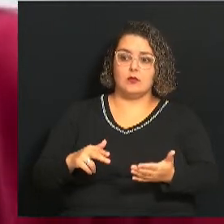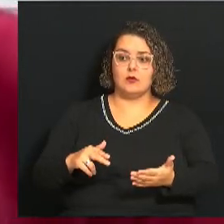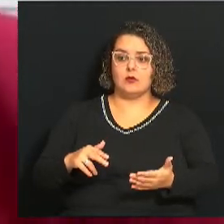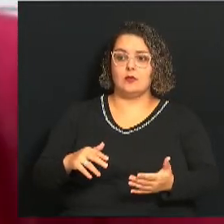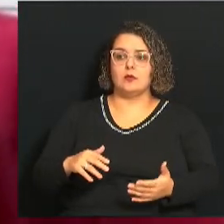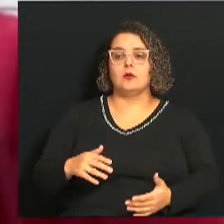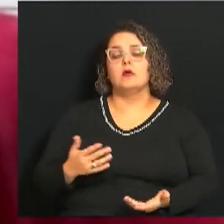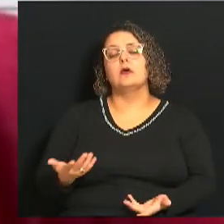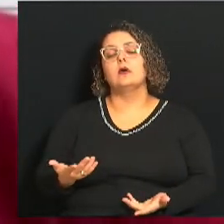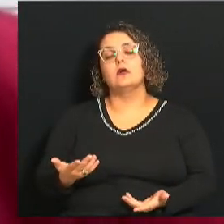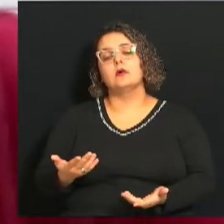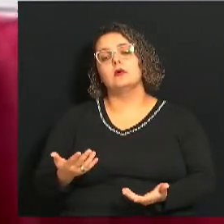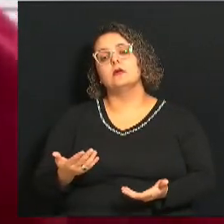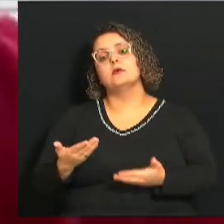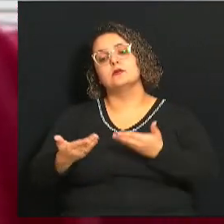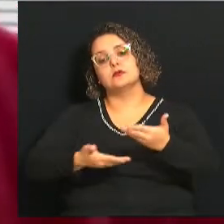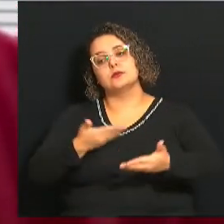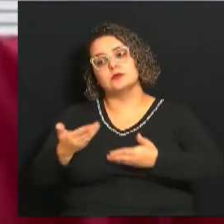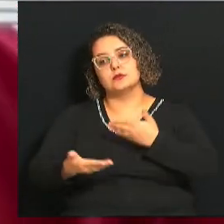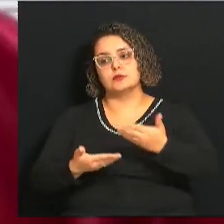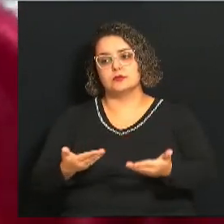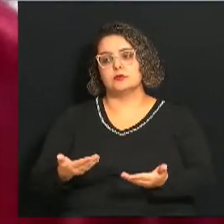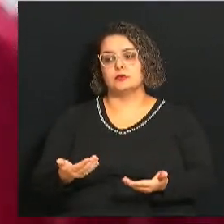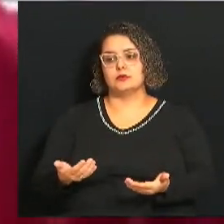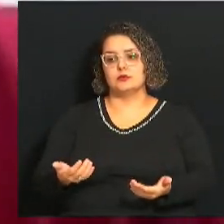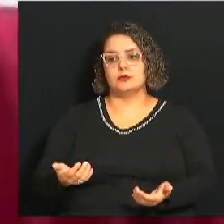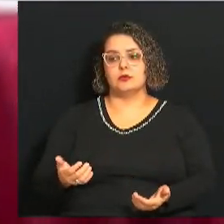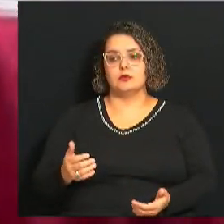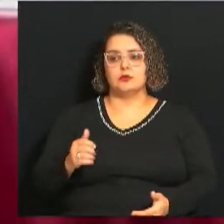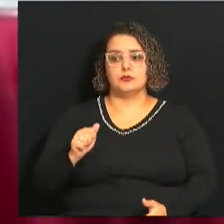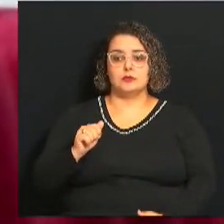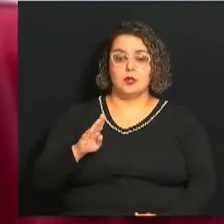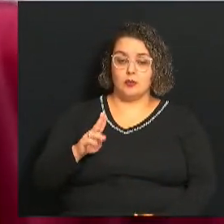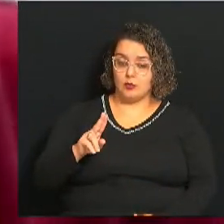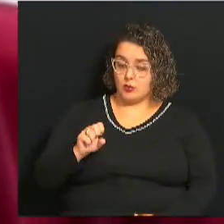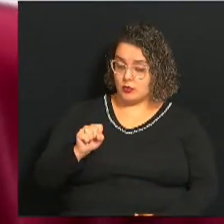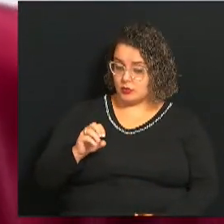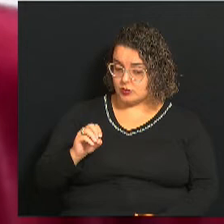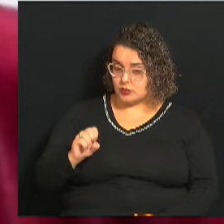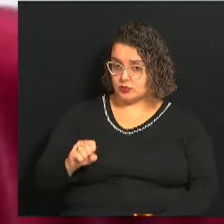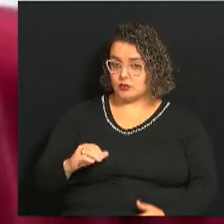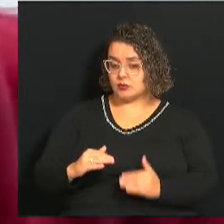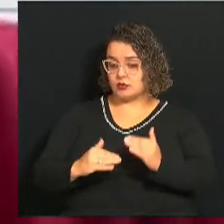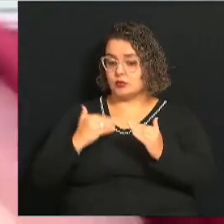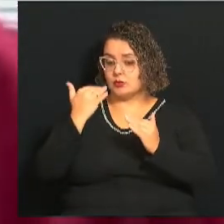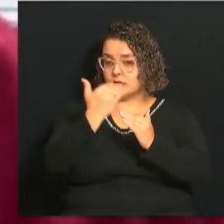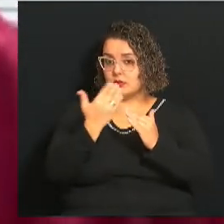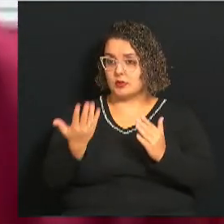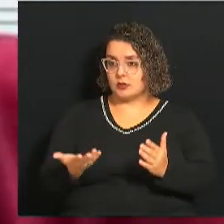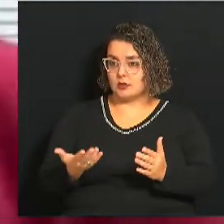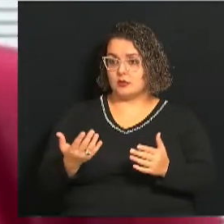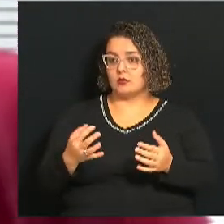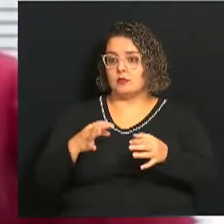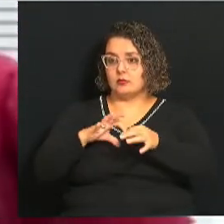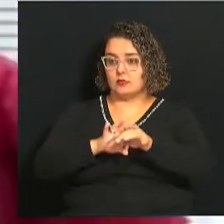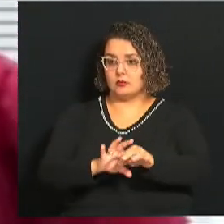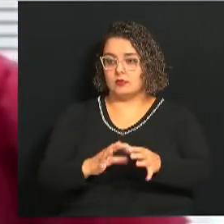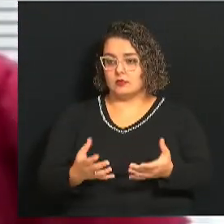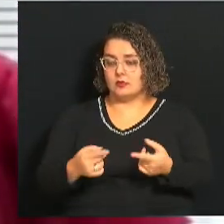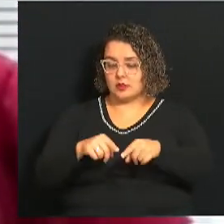tratando também os abusos e os excessos que estão acontecendo. Estamos procurando aqui em parceria com a Prefeitura tratar isso